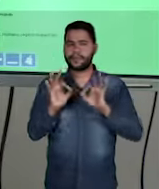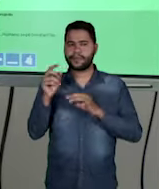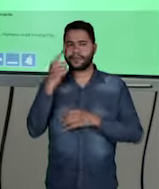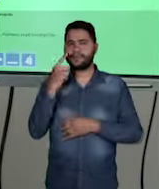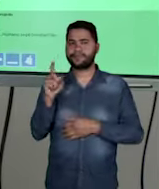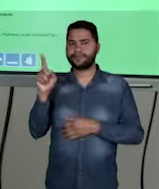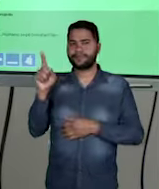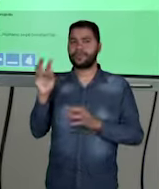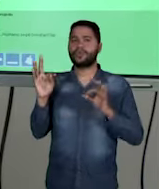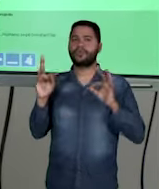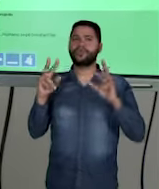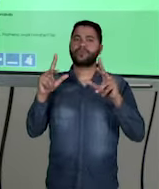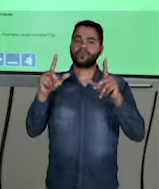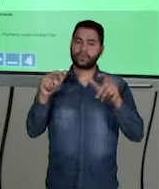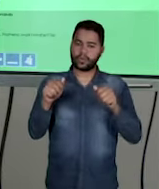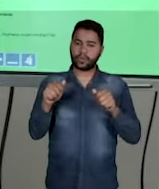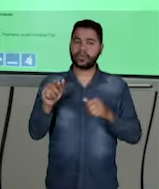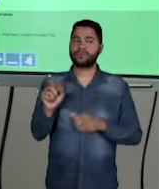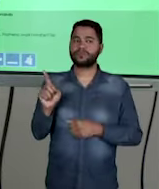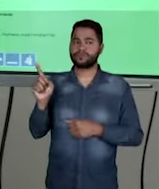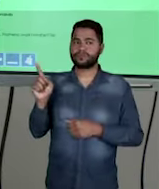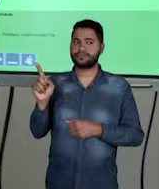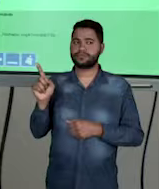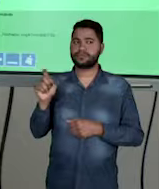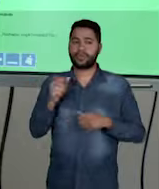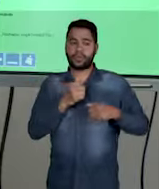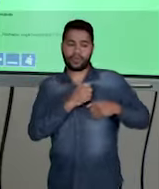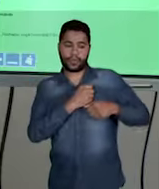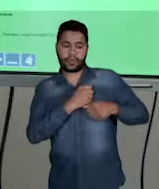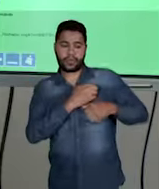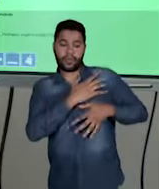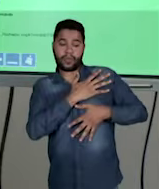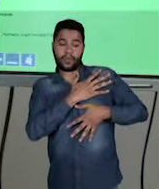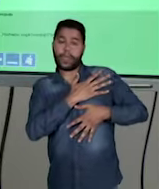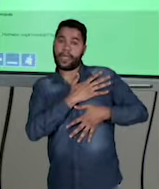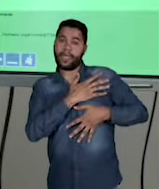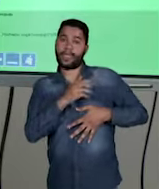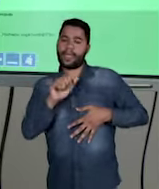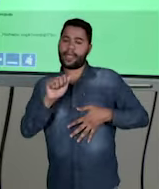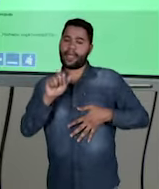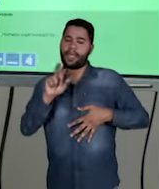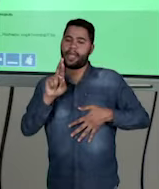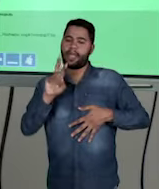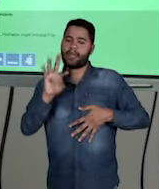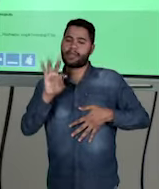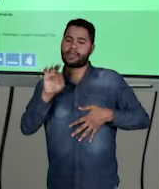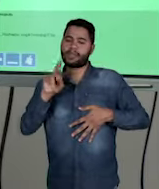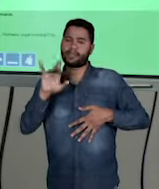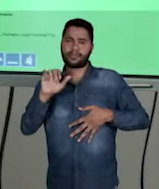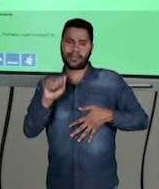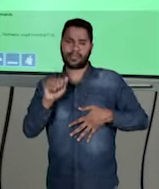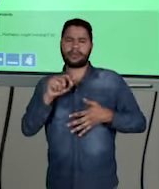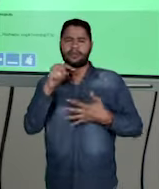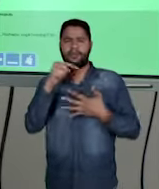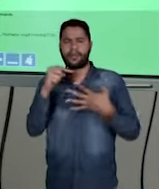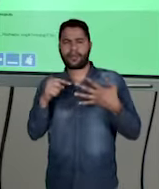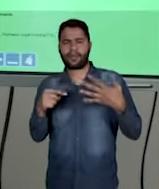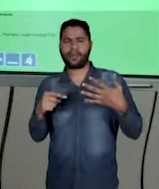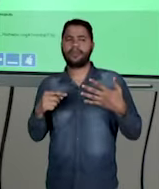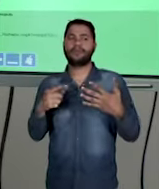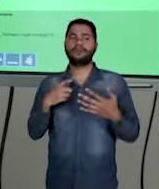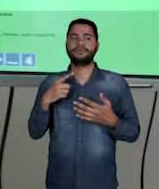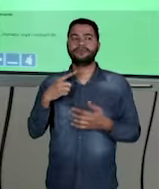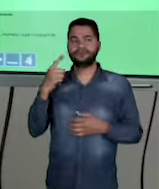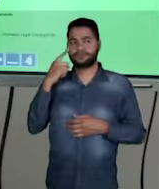ó. Todo vaso que sai do coração é uma artéria. Aqui a gente tem a artéria pulmonar e um vaso